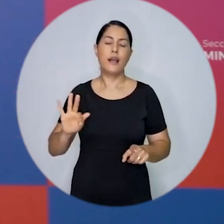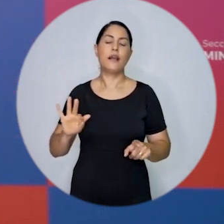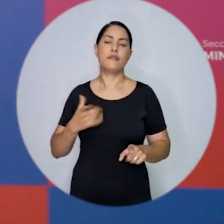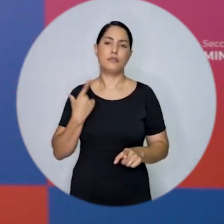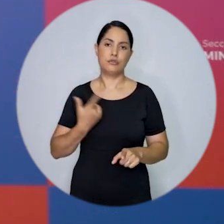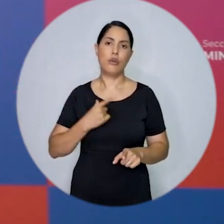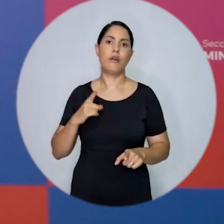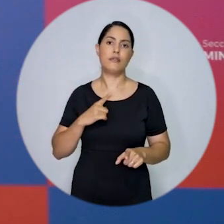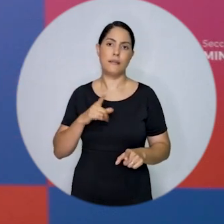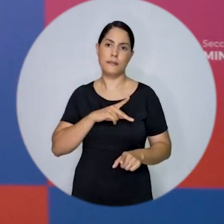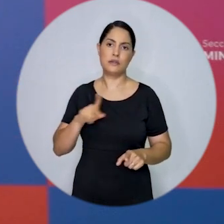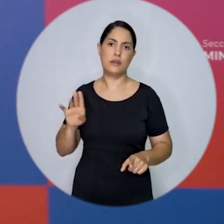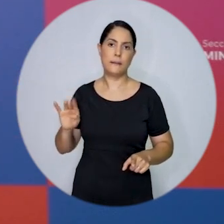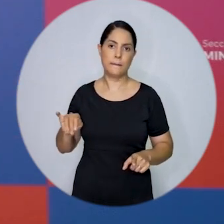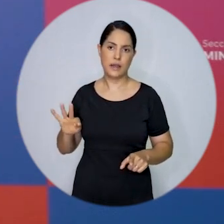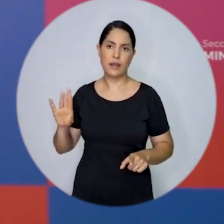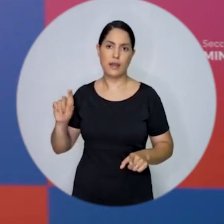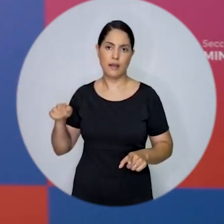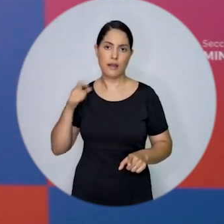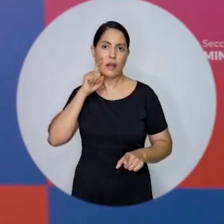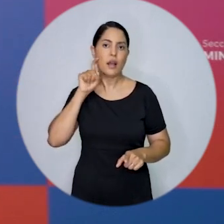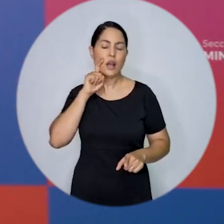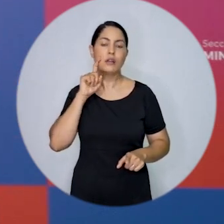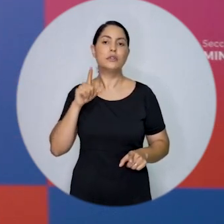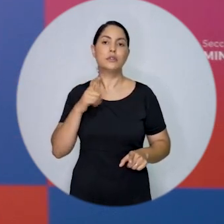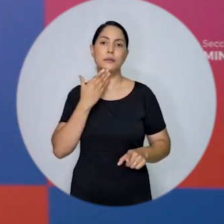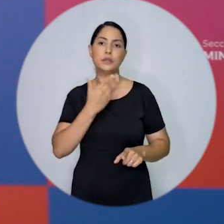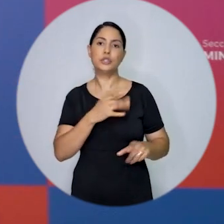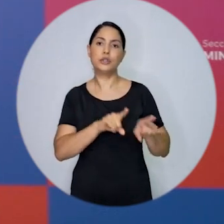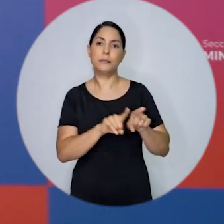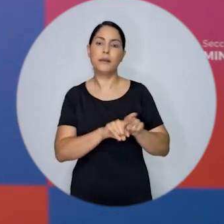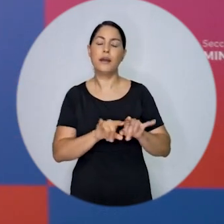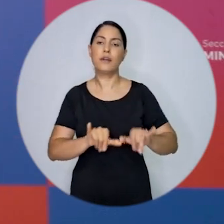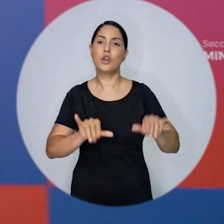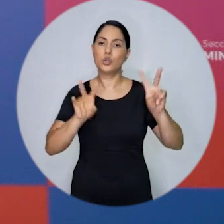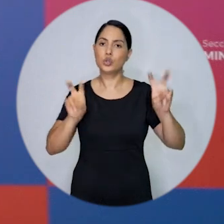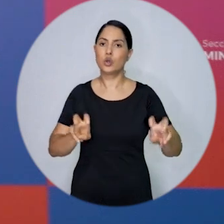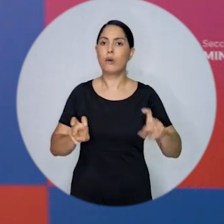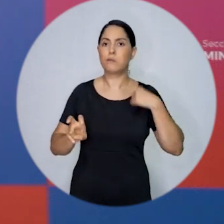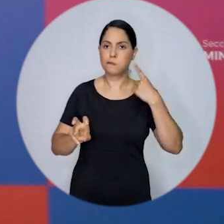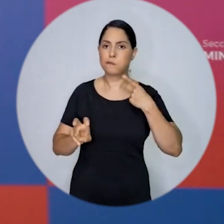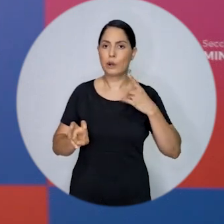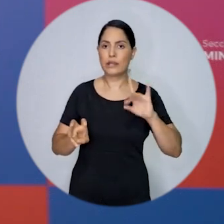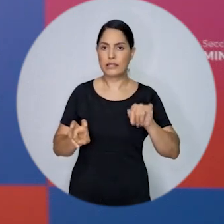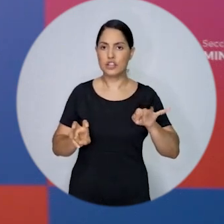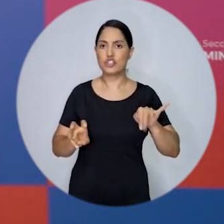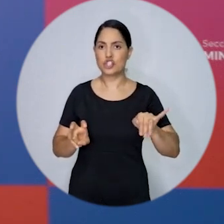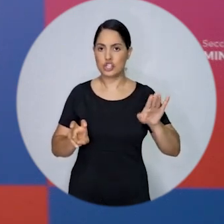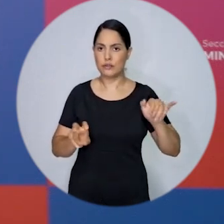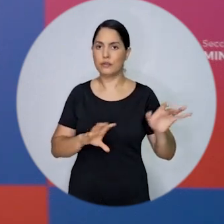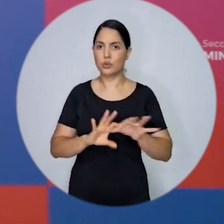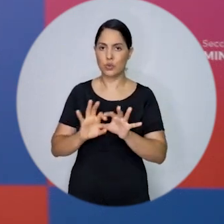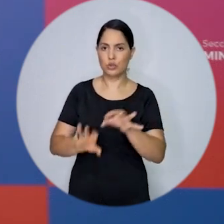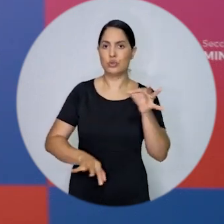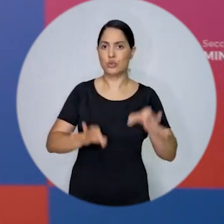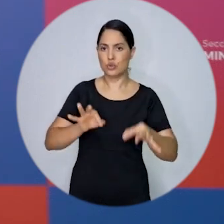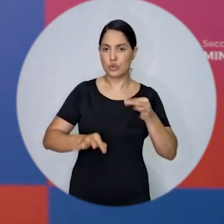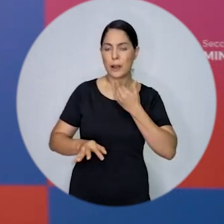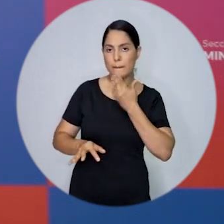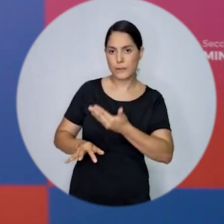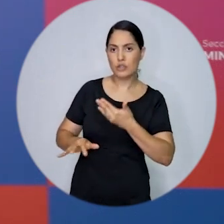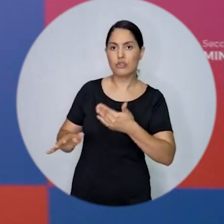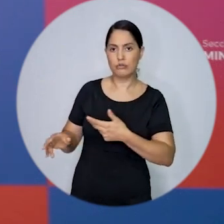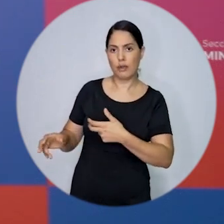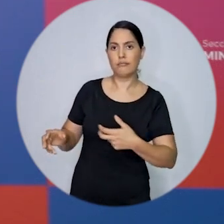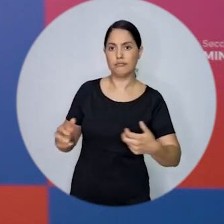foi capitaneada pelo presidente Beto, a valorização da advocacia dativa e também na educação jurídica dos advogados e advogadas